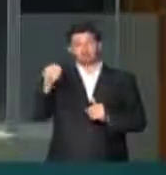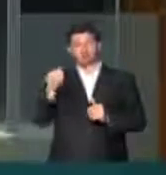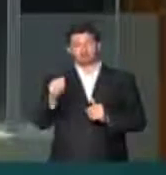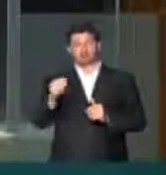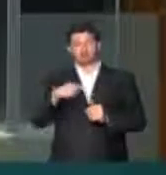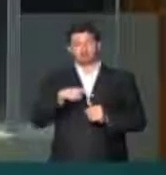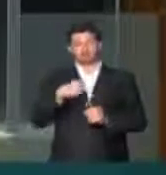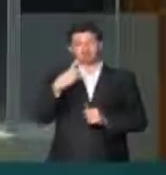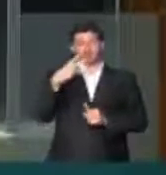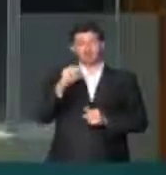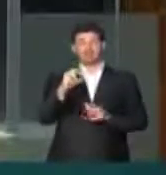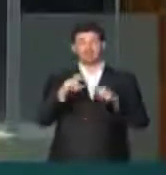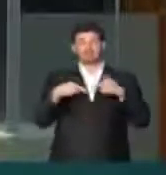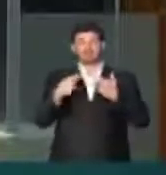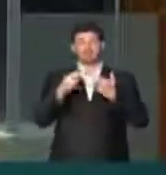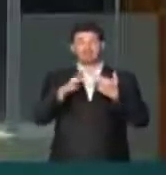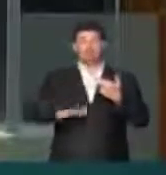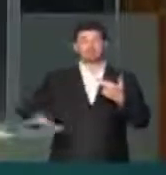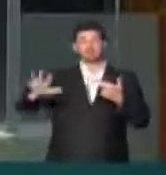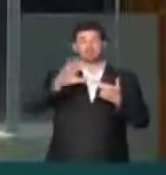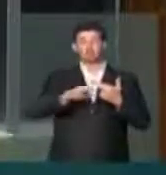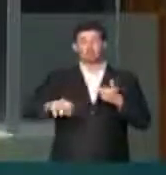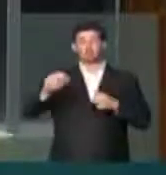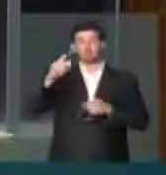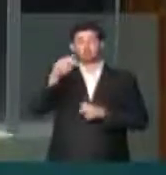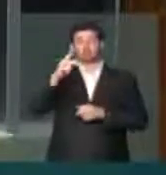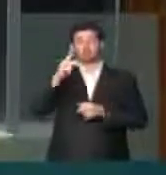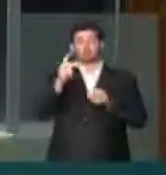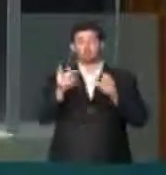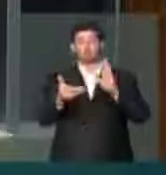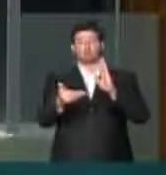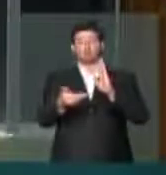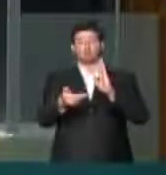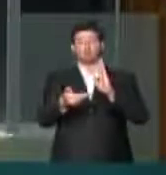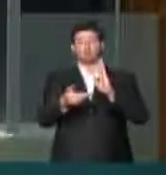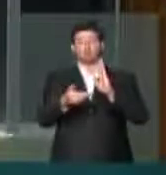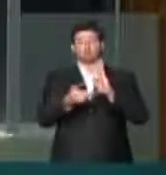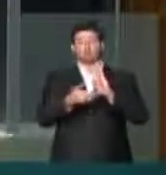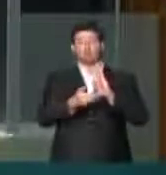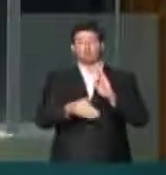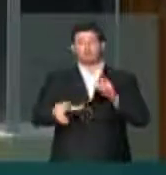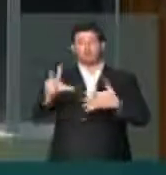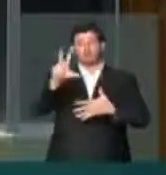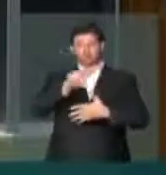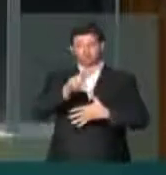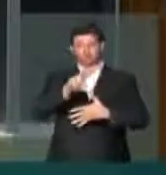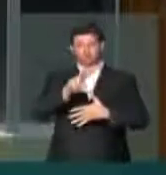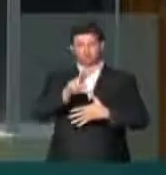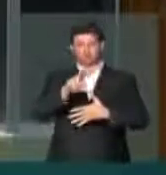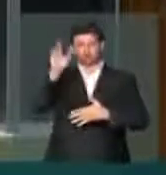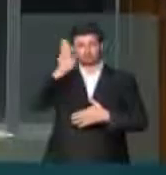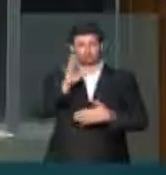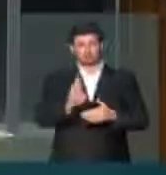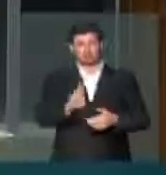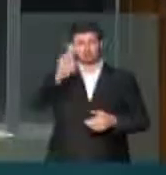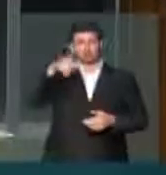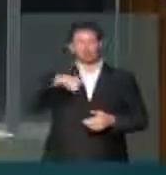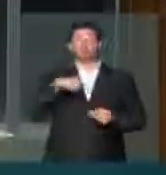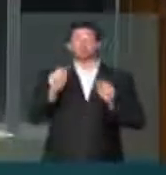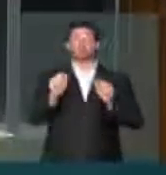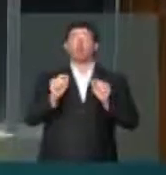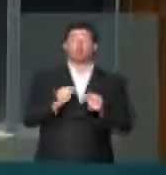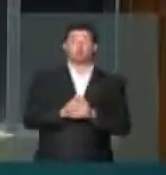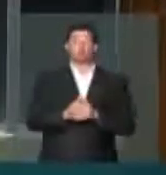30ª Assembleia Geral do Parlatino. O Brasil esteve representado